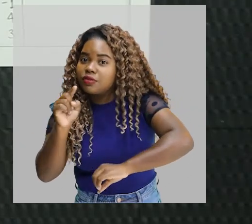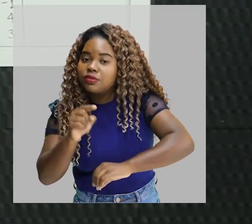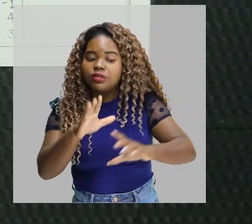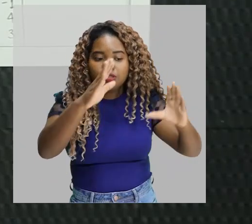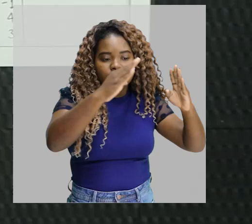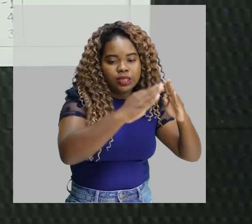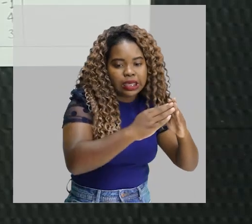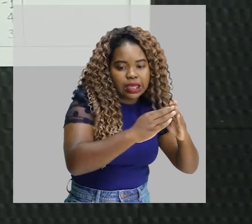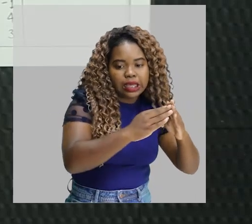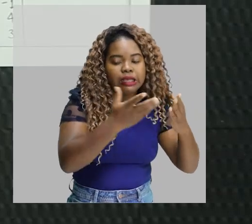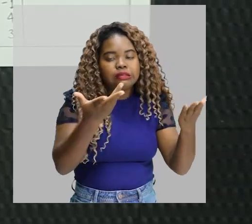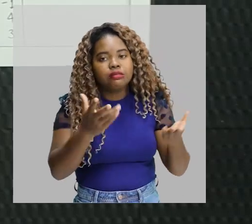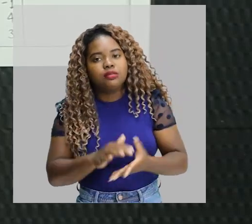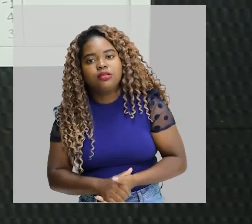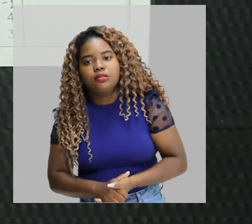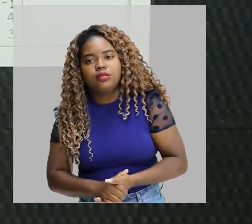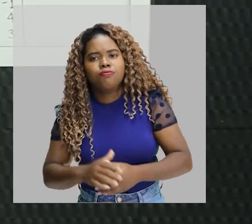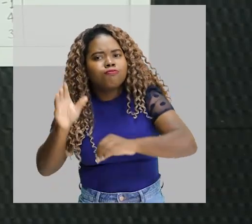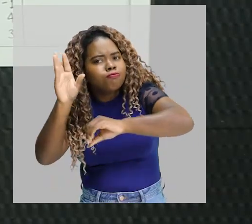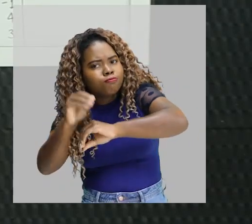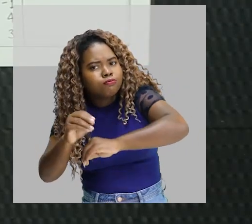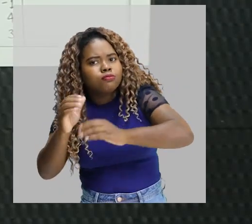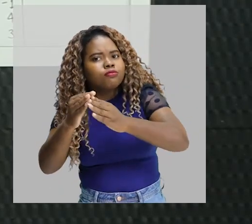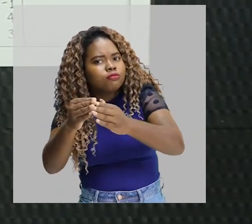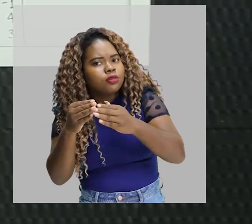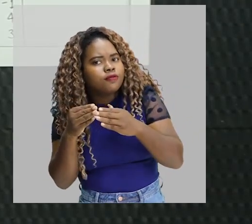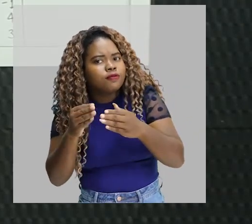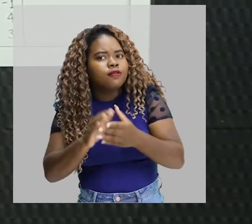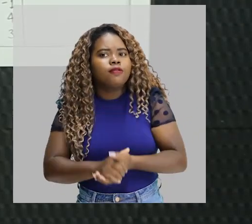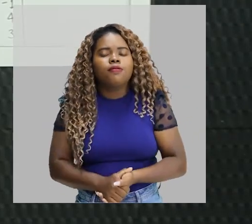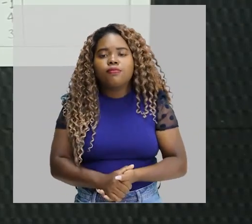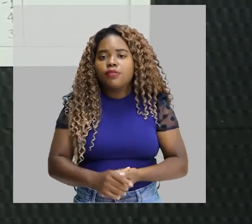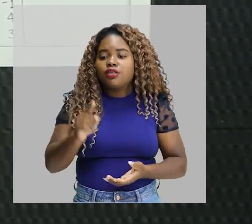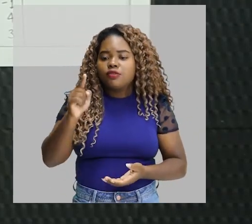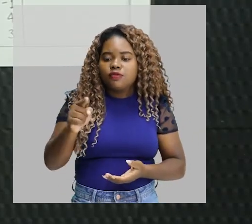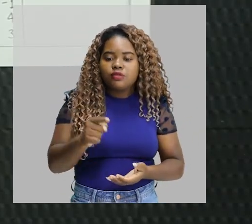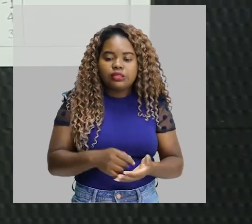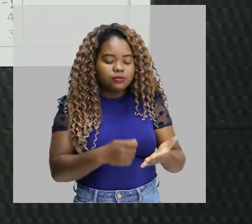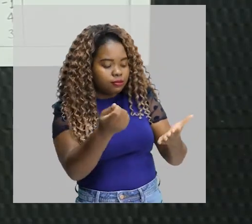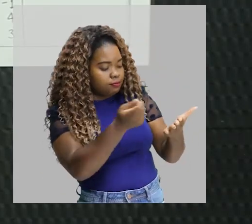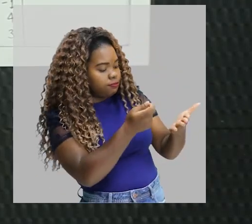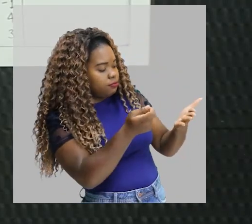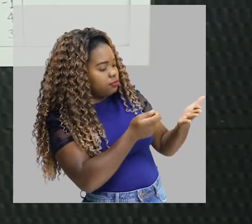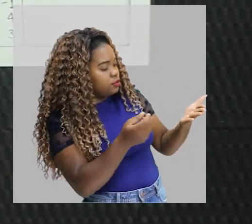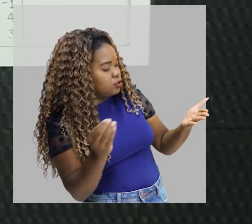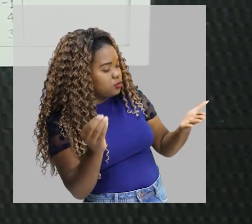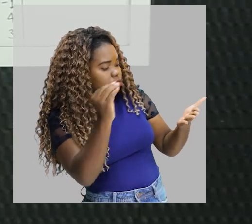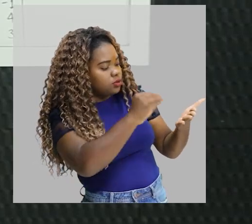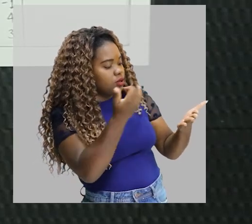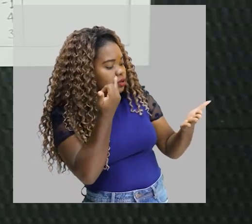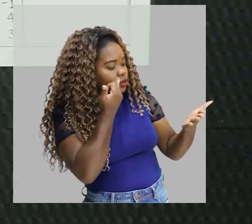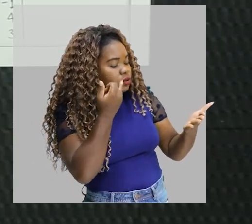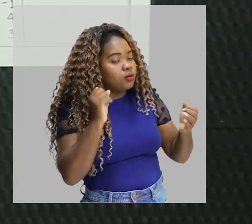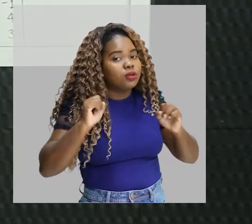em casa ao vivo tá Tira essa foto aqui da tela para que você possa depois pegar no seu caderninho anotar e fazer o exercício direitinho Beleza